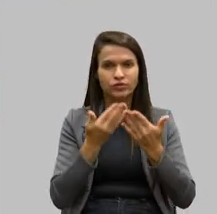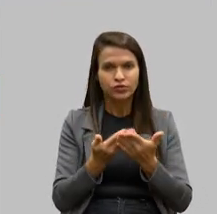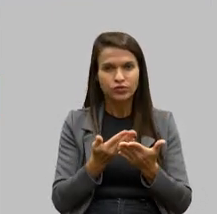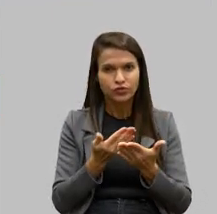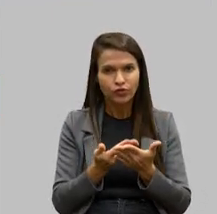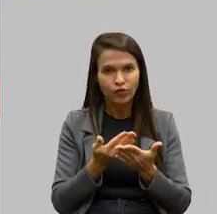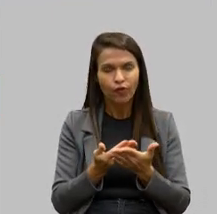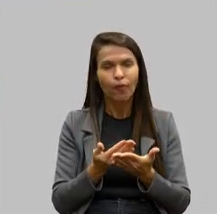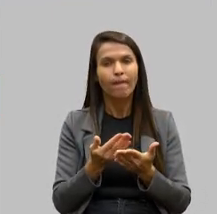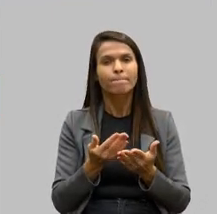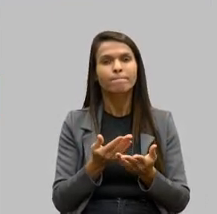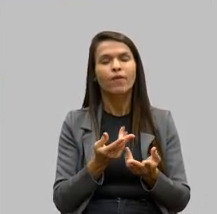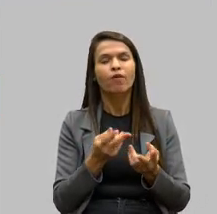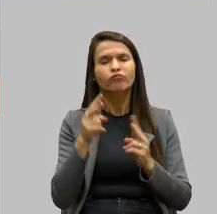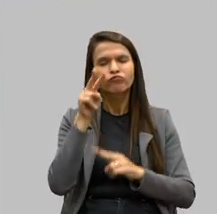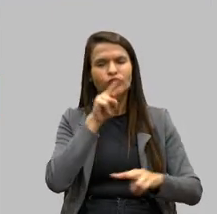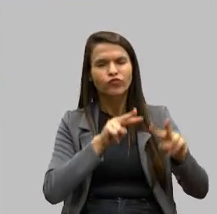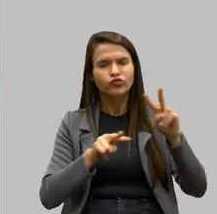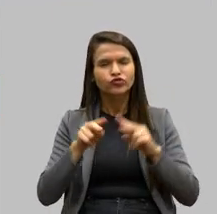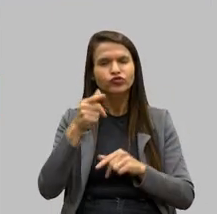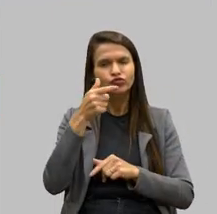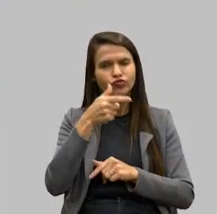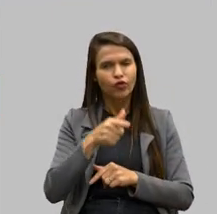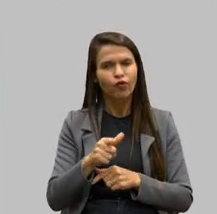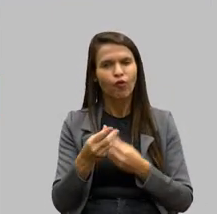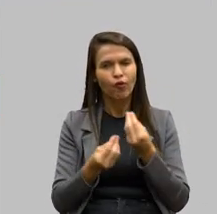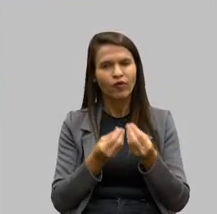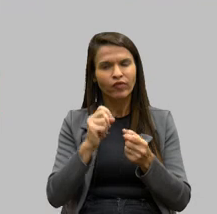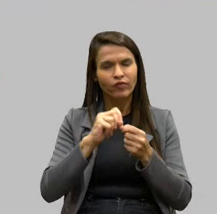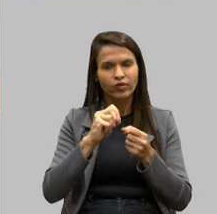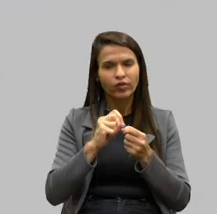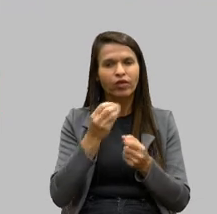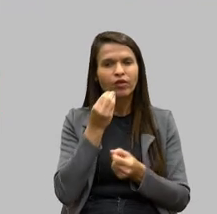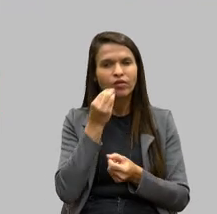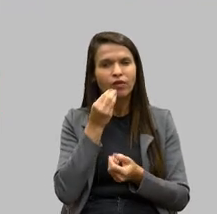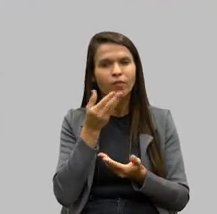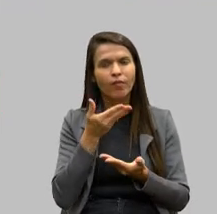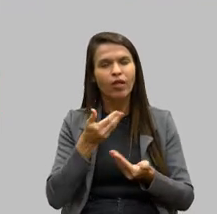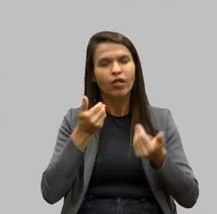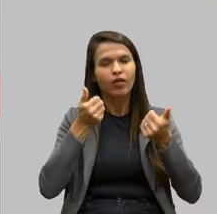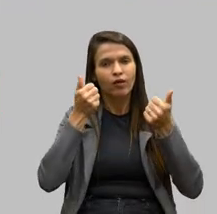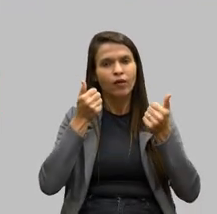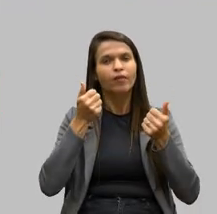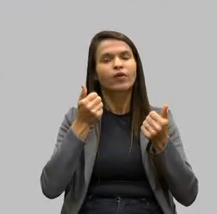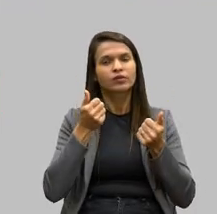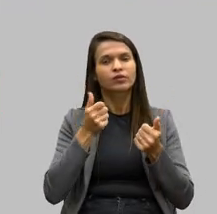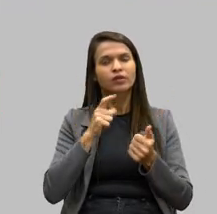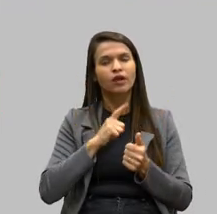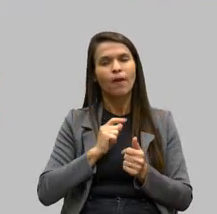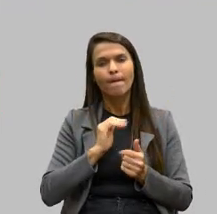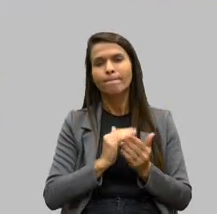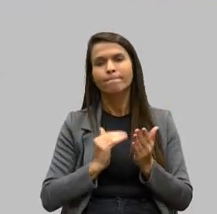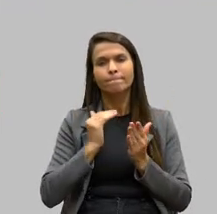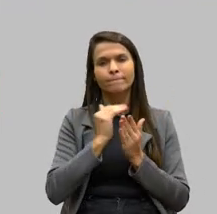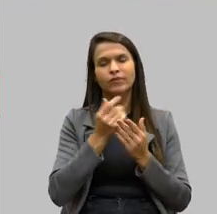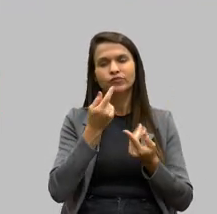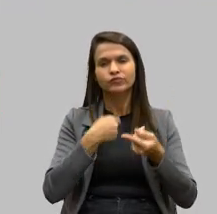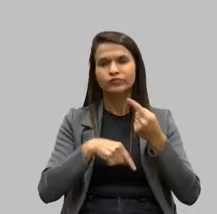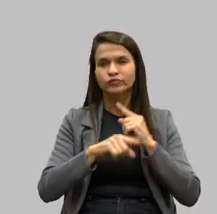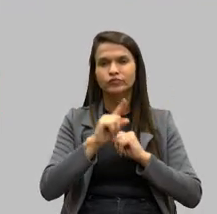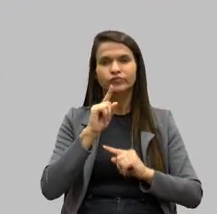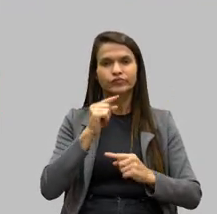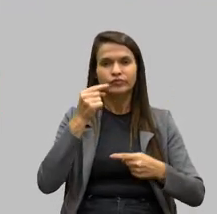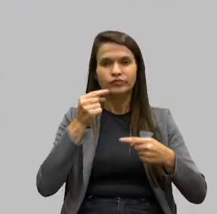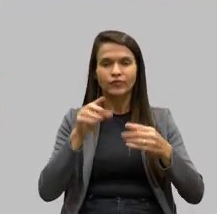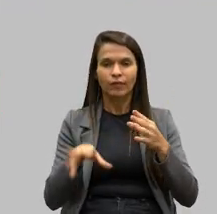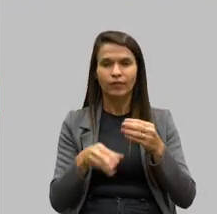revendo como foi feito, tentando trazer da melhor maneira possível para que nós tenhamos ainda mais sucesso na implantação da política